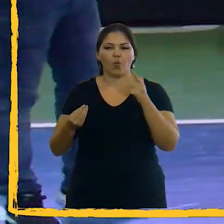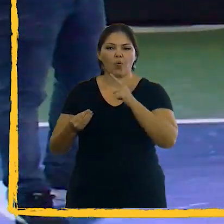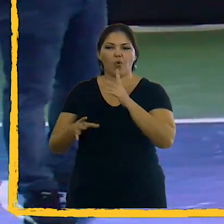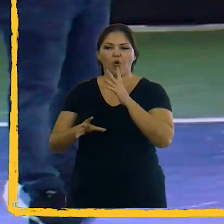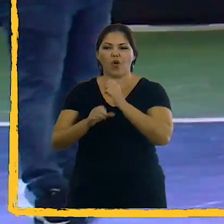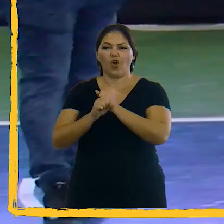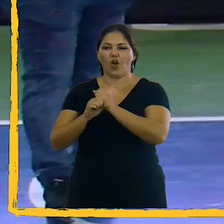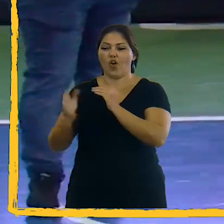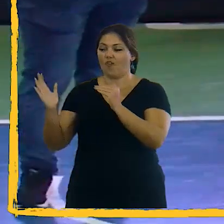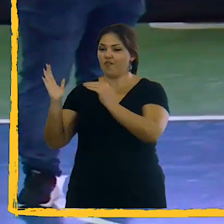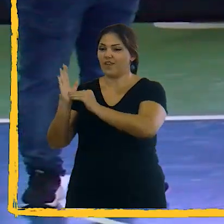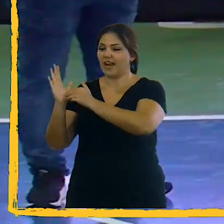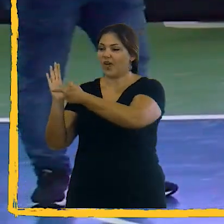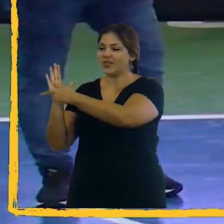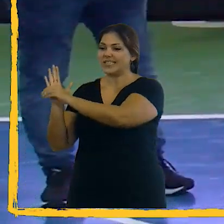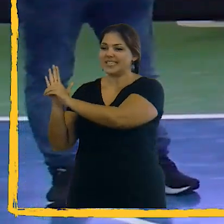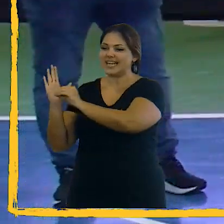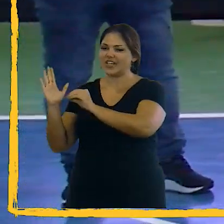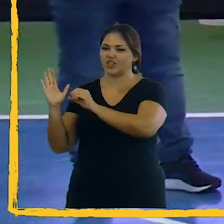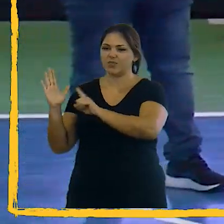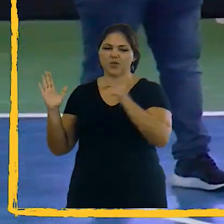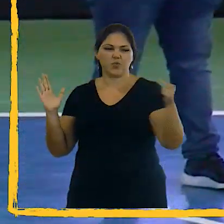7000 E